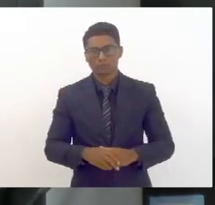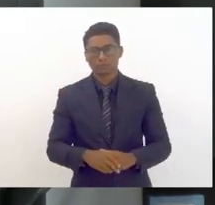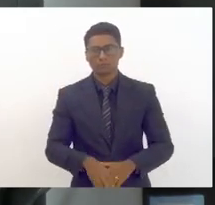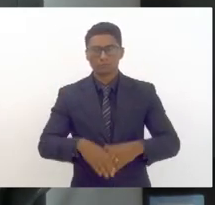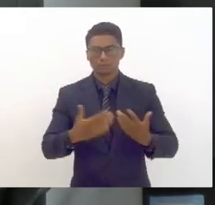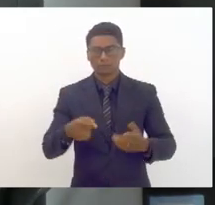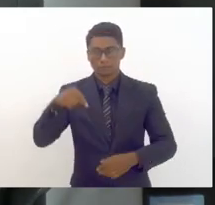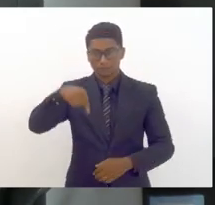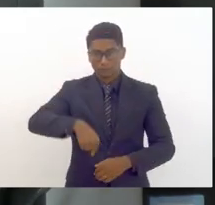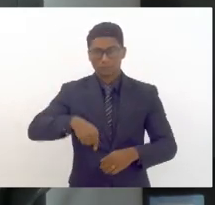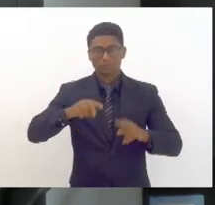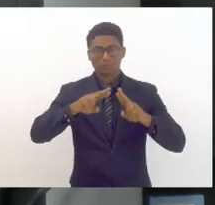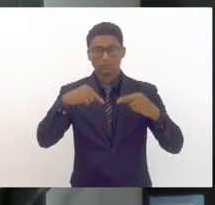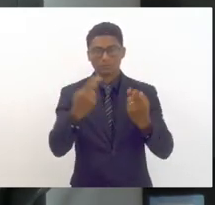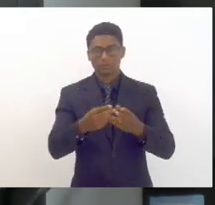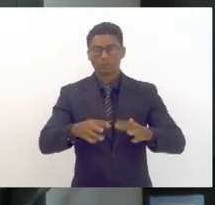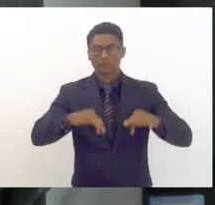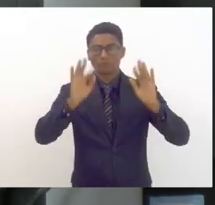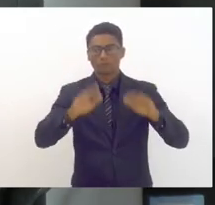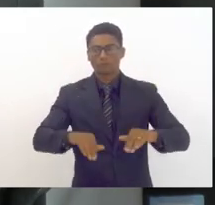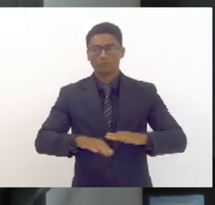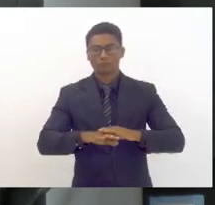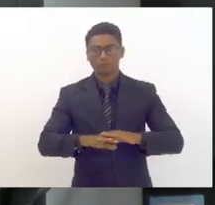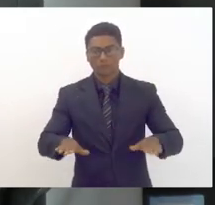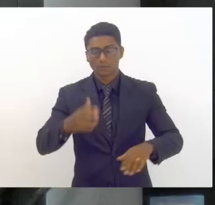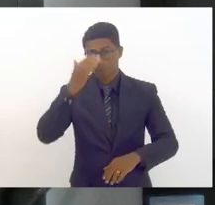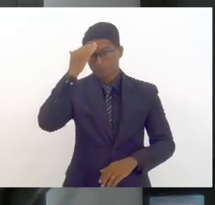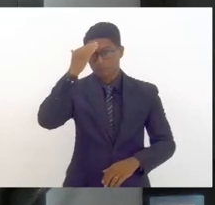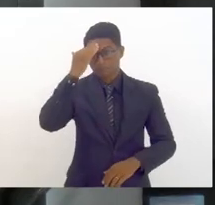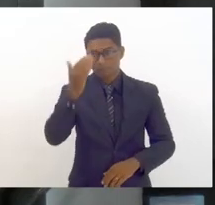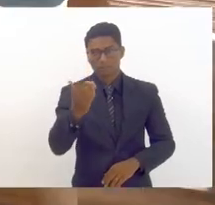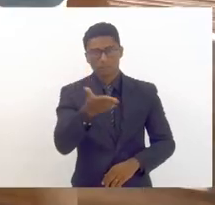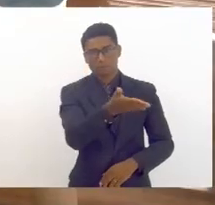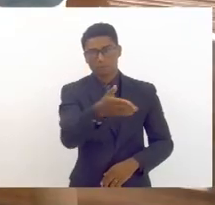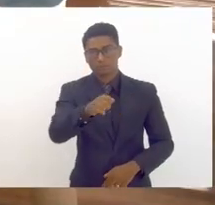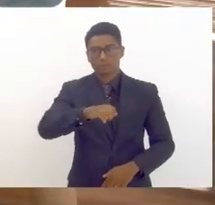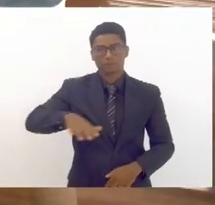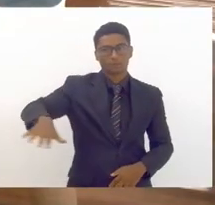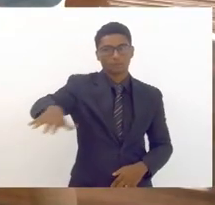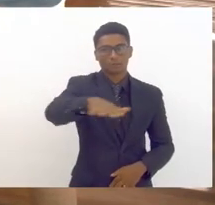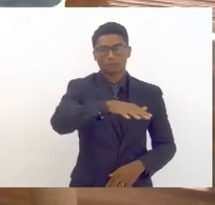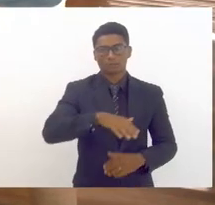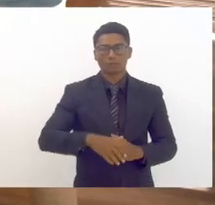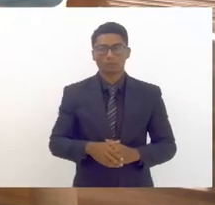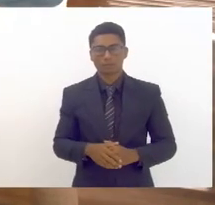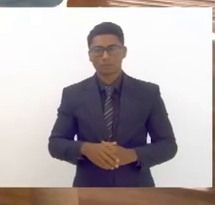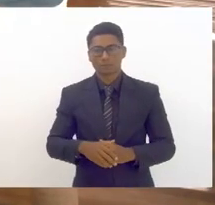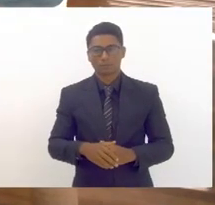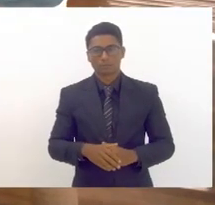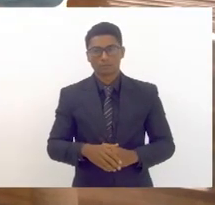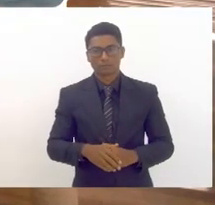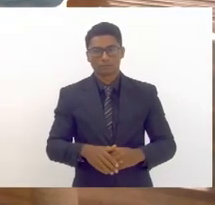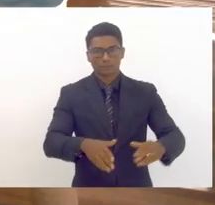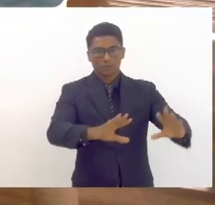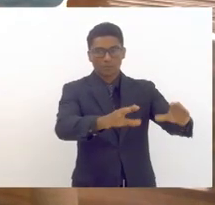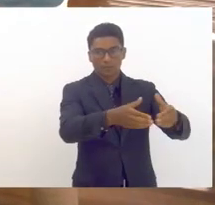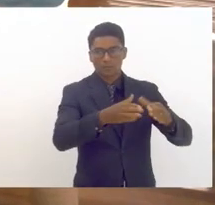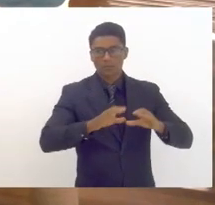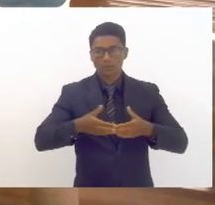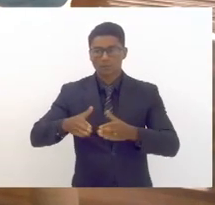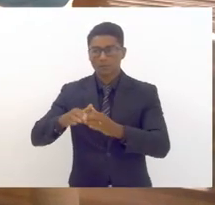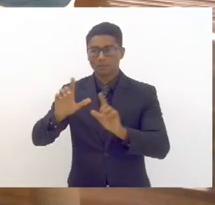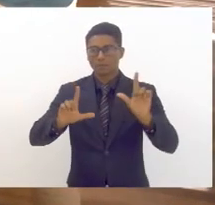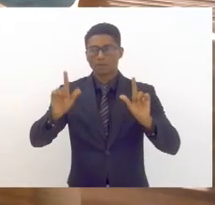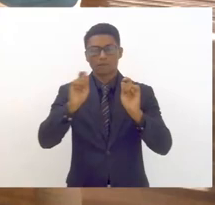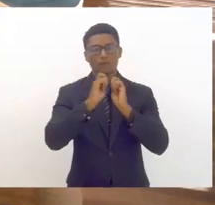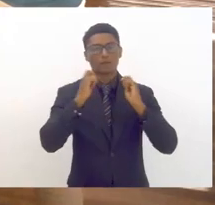é, encerrar aqui a nossa audiência pública, agradecendo a todos e a todas, agradecendo às equipes da TV Alerj,